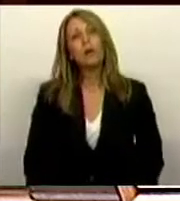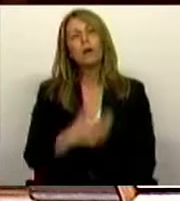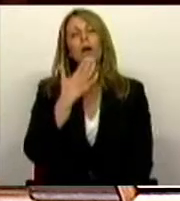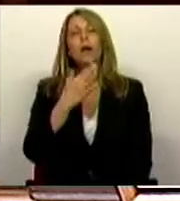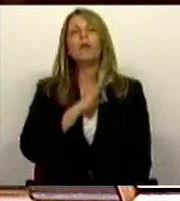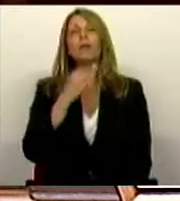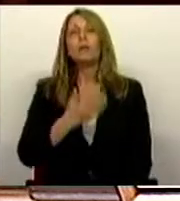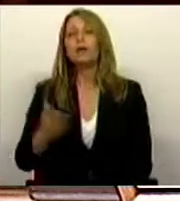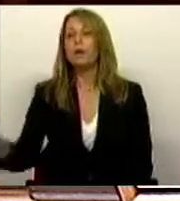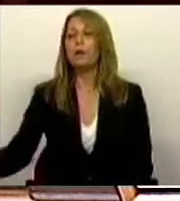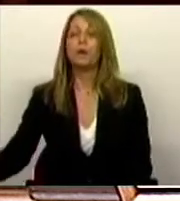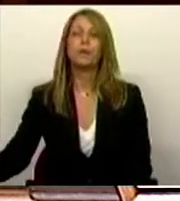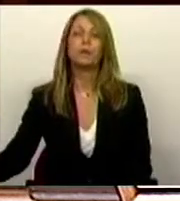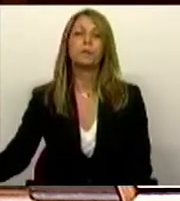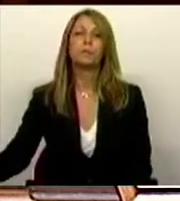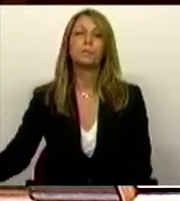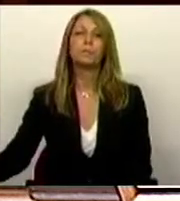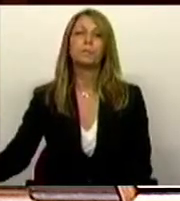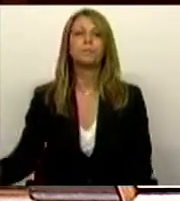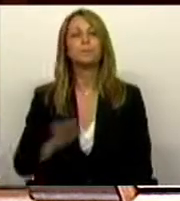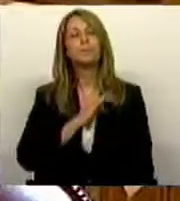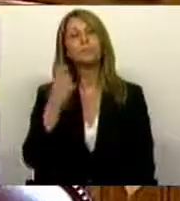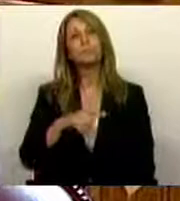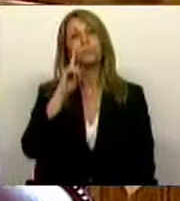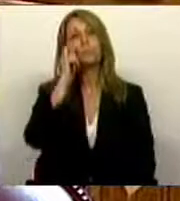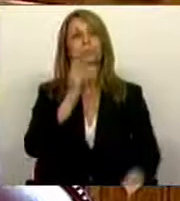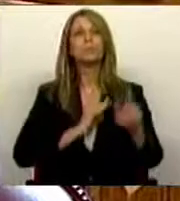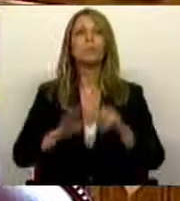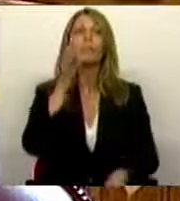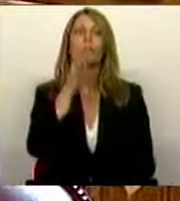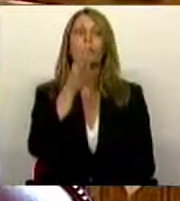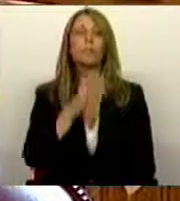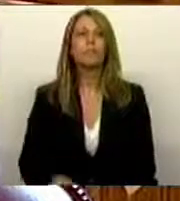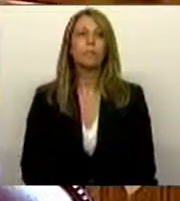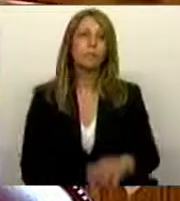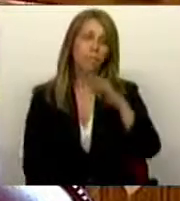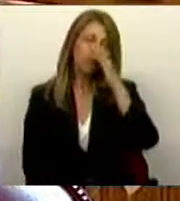Obrigada, Sr. Presidente. Sr. Presidente, senhoras e senhores deputados,